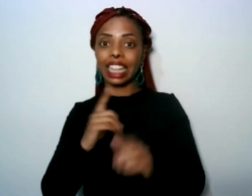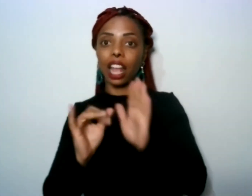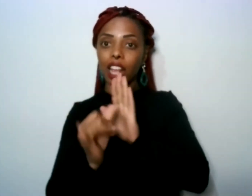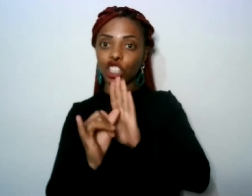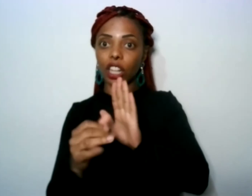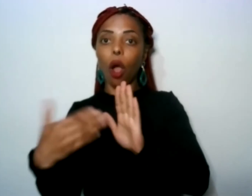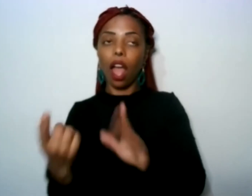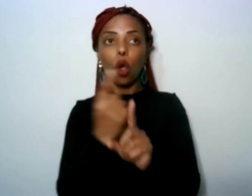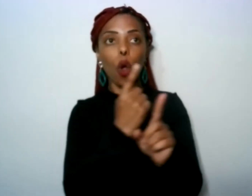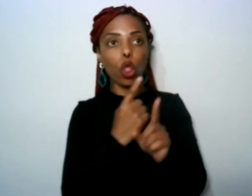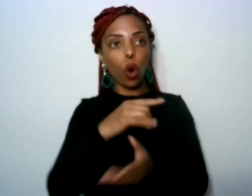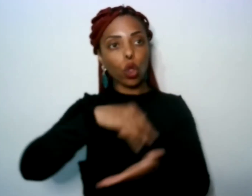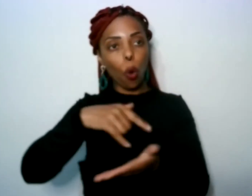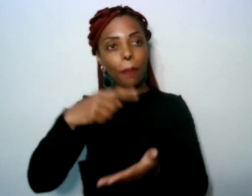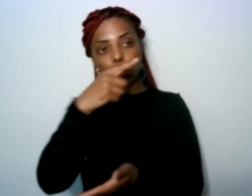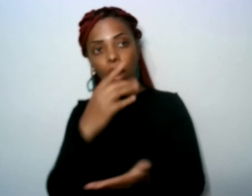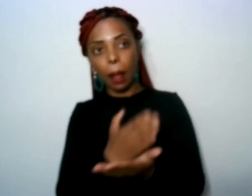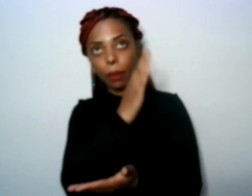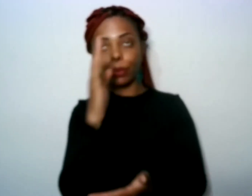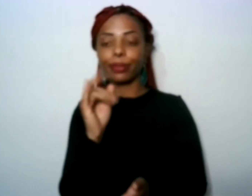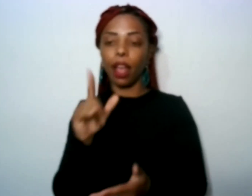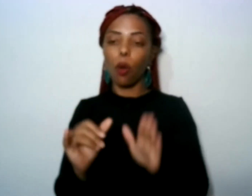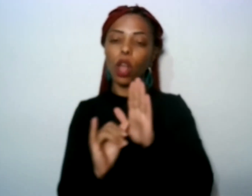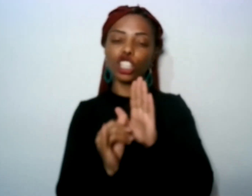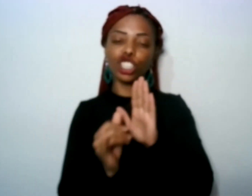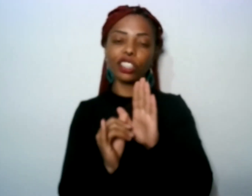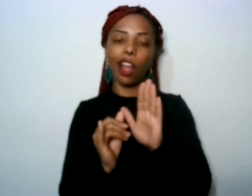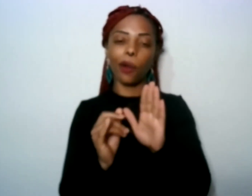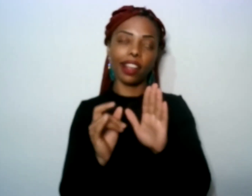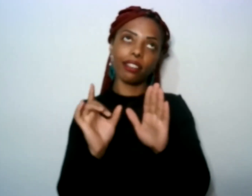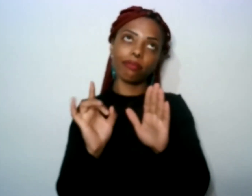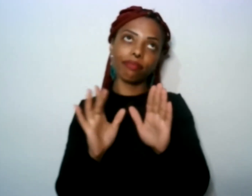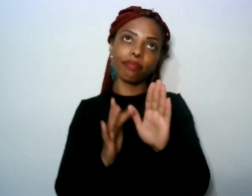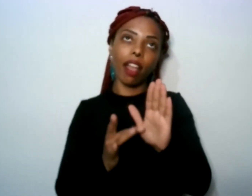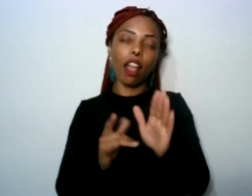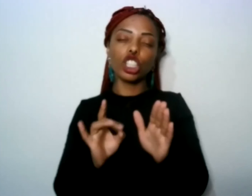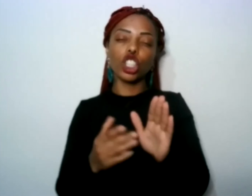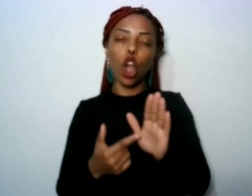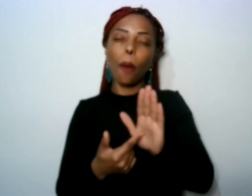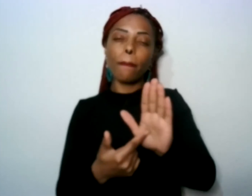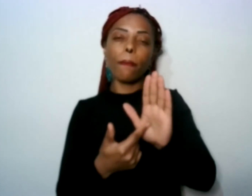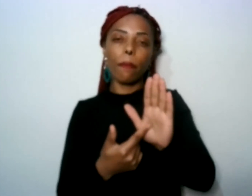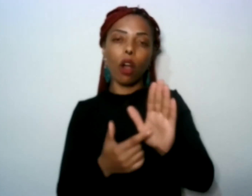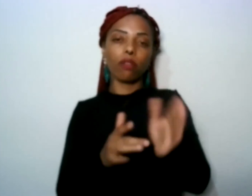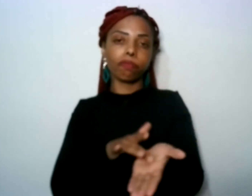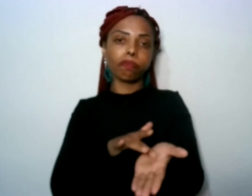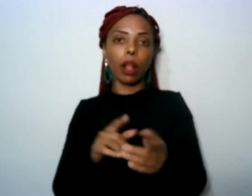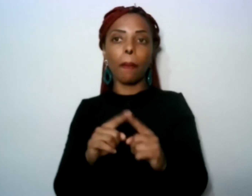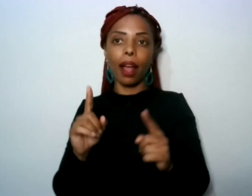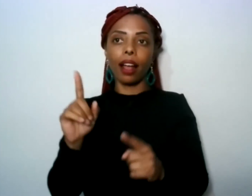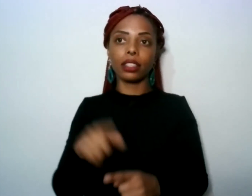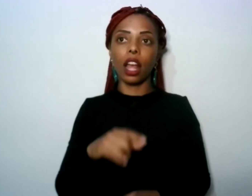vamos dizer assim um edital que seria de fachada de certa forma porque já era o Jacques Pilon e foi o Olavo Caiubi que